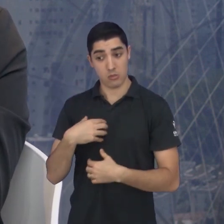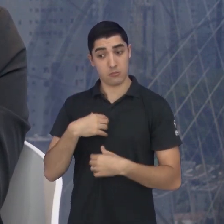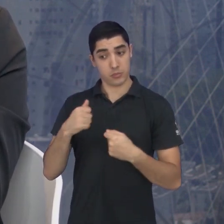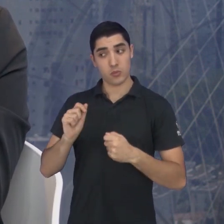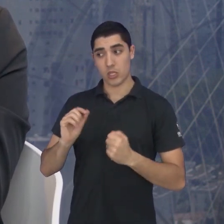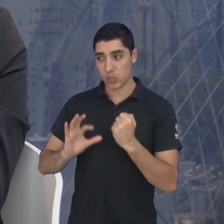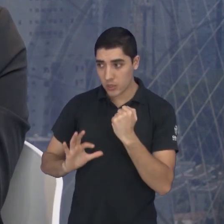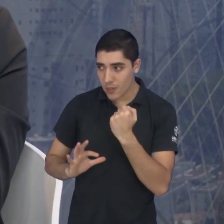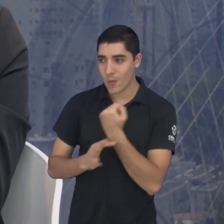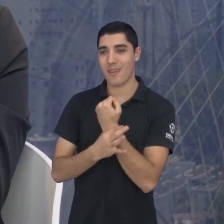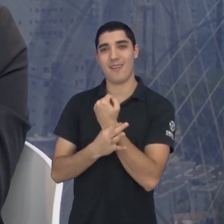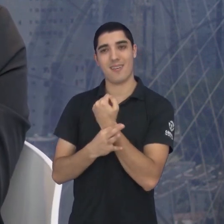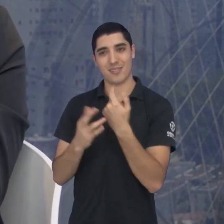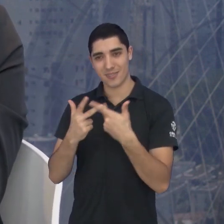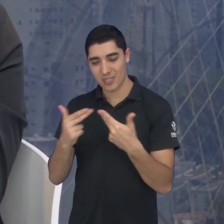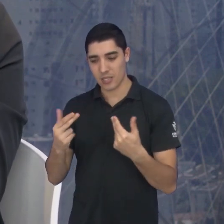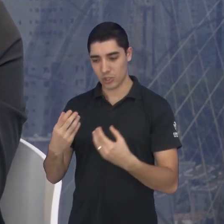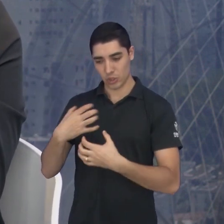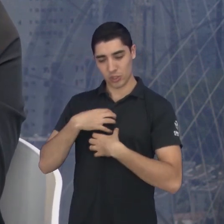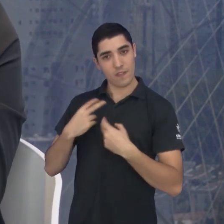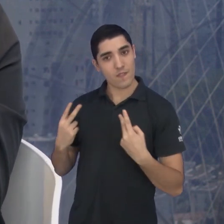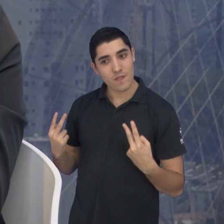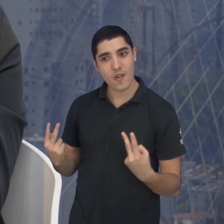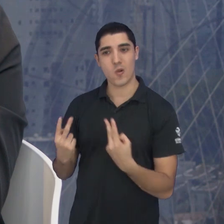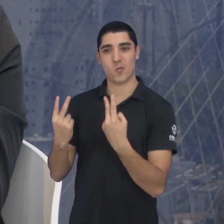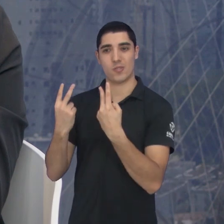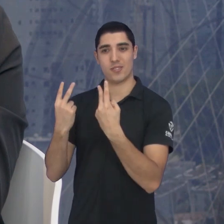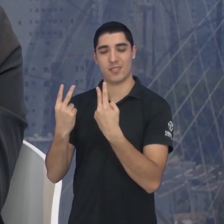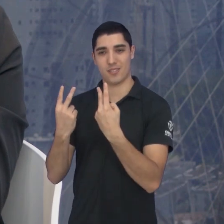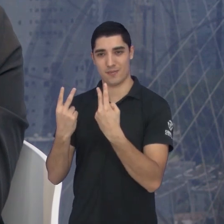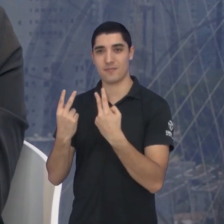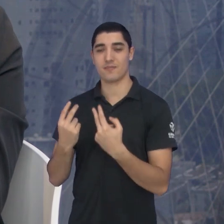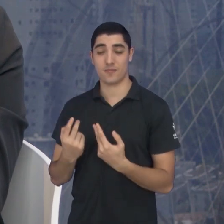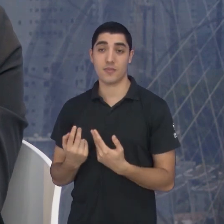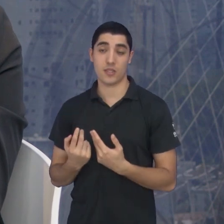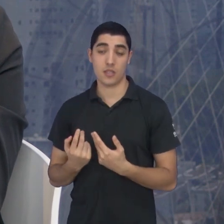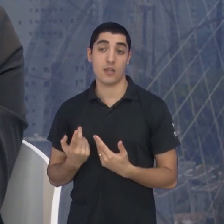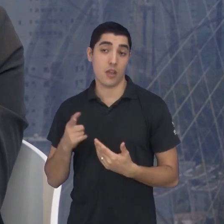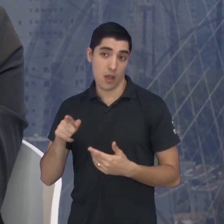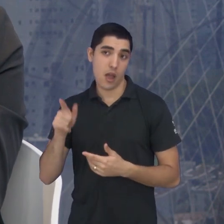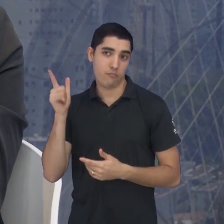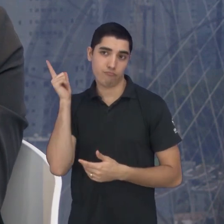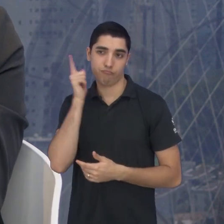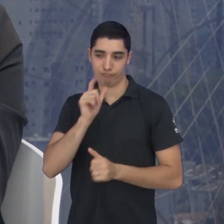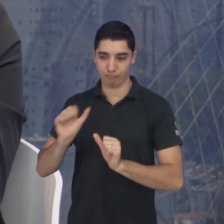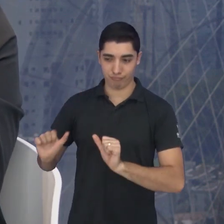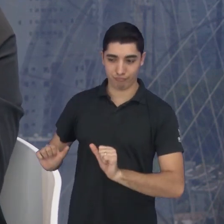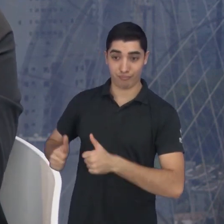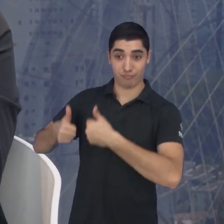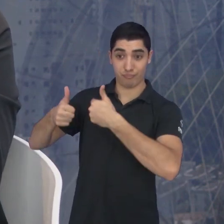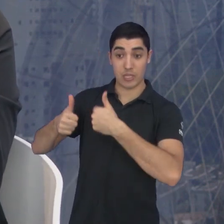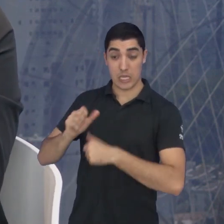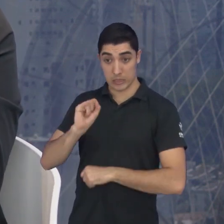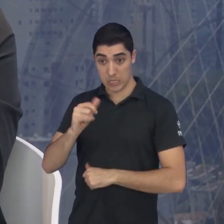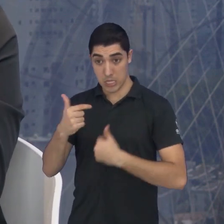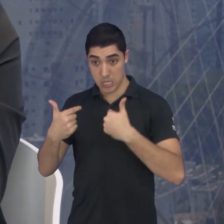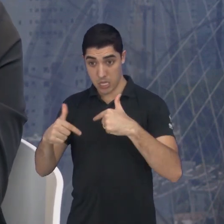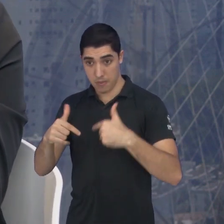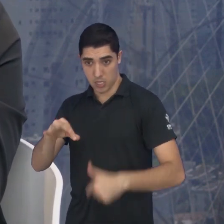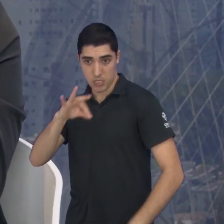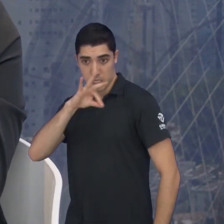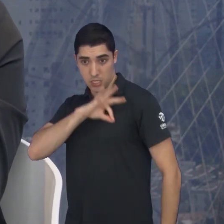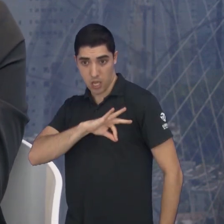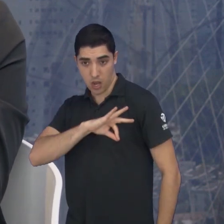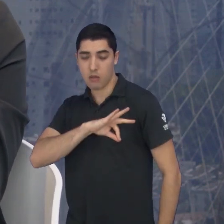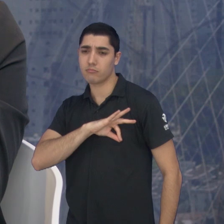no qual a gente se sente valorizado, né? Isso funciona. Então, se é um trabalho assalariado, é importante que